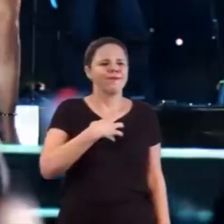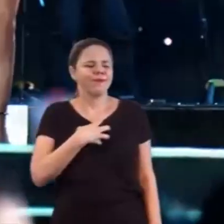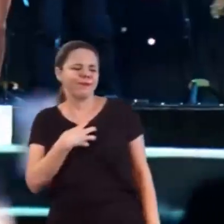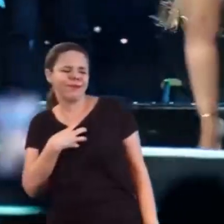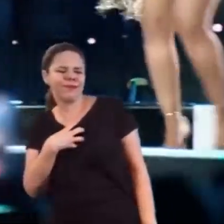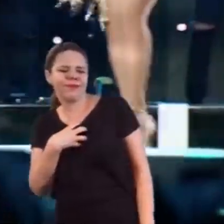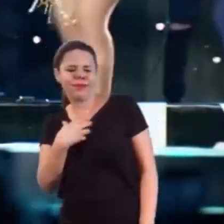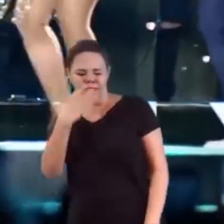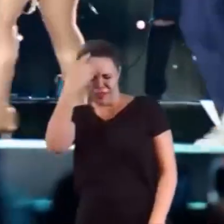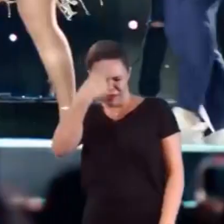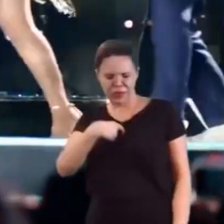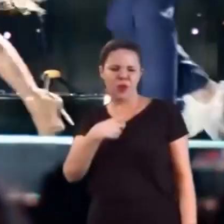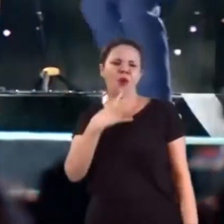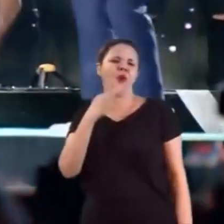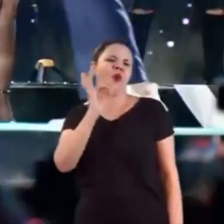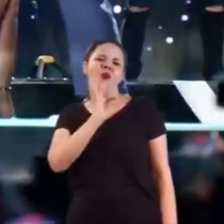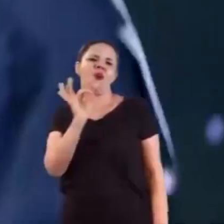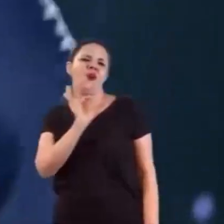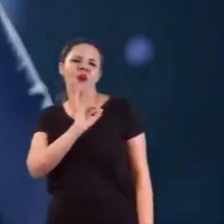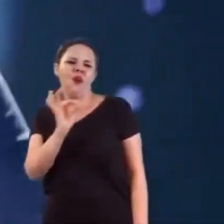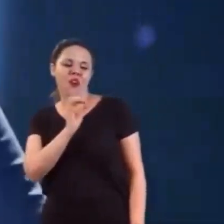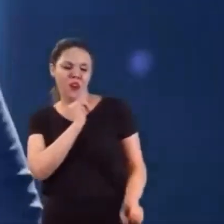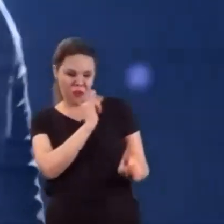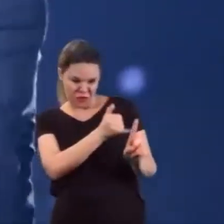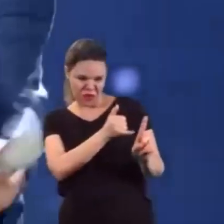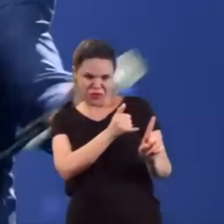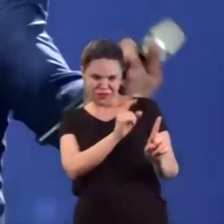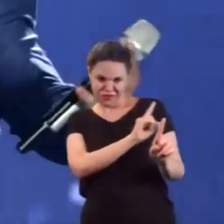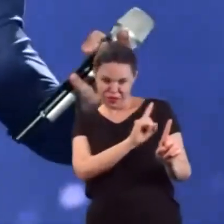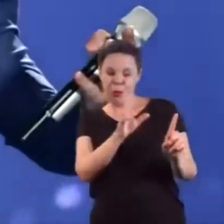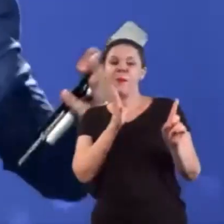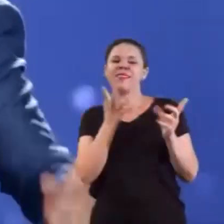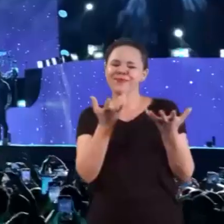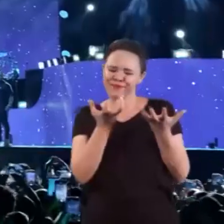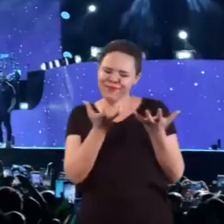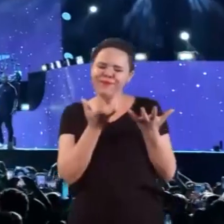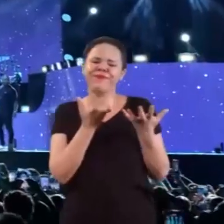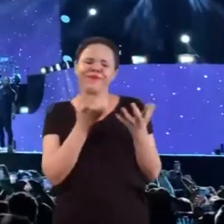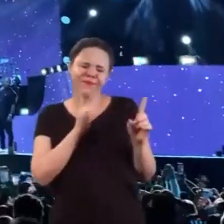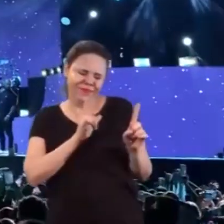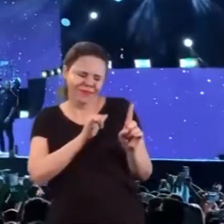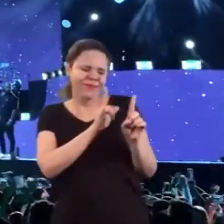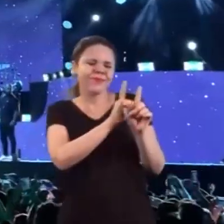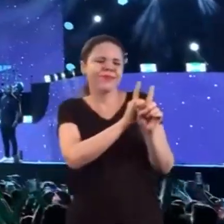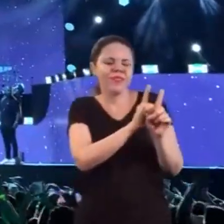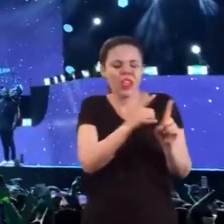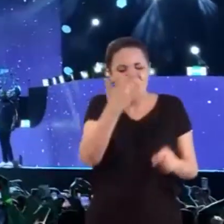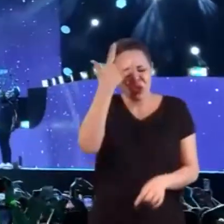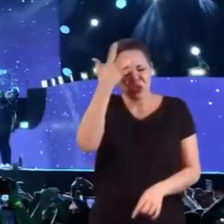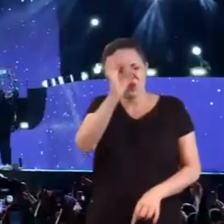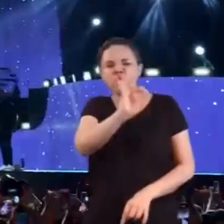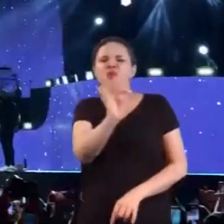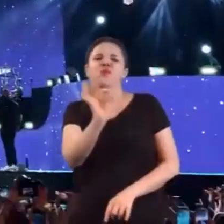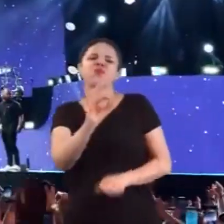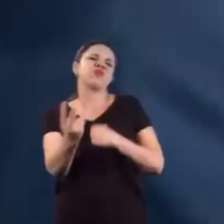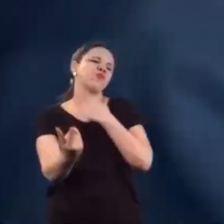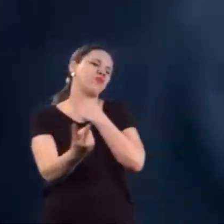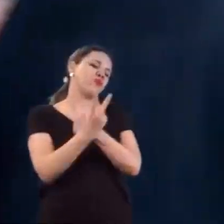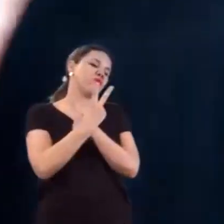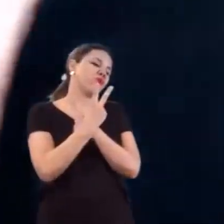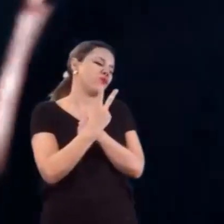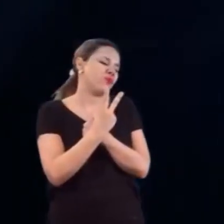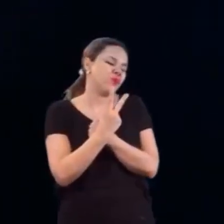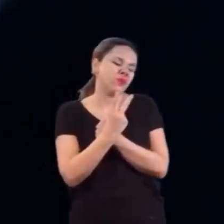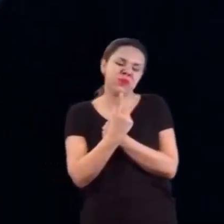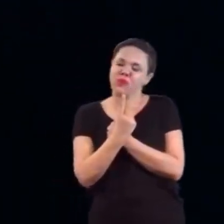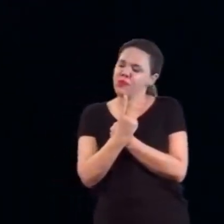Descobri que nada sei de mim. Eu digo não, mas eu te amo sim. E sem você não sei nem me